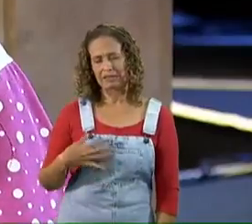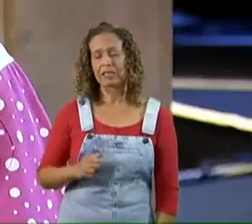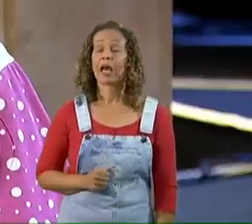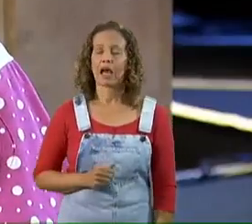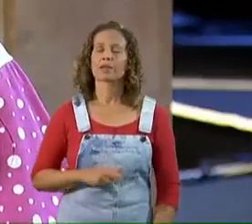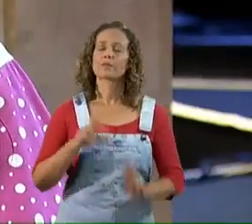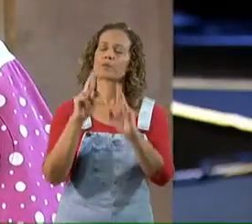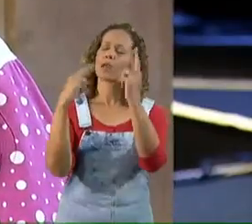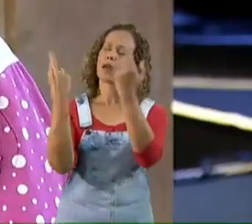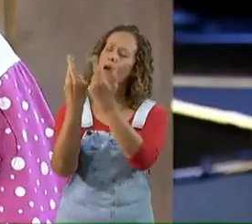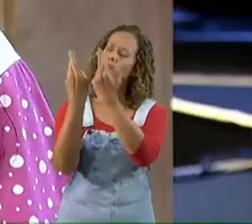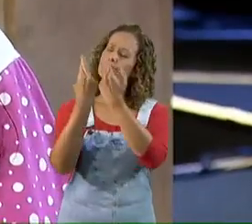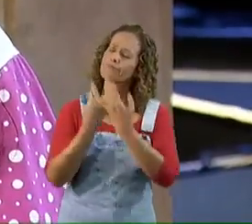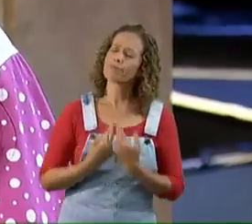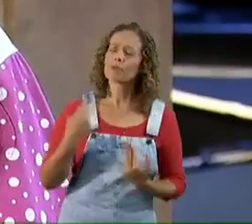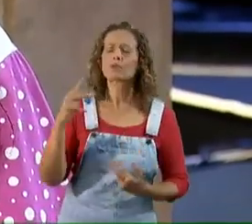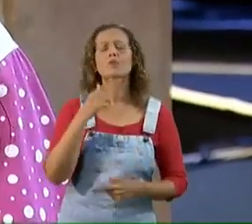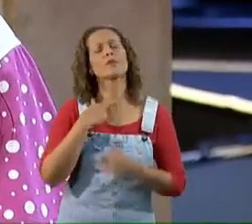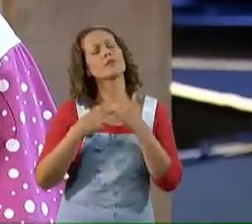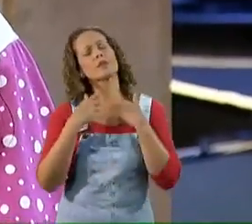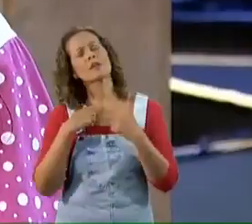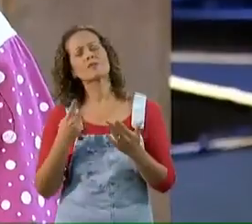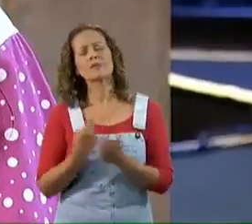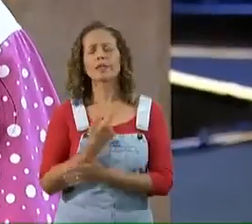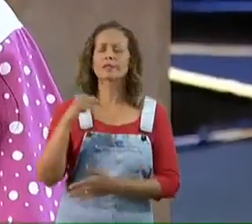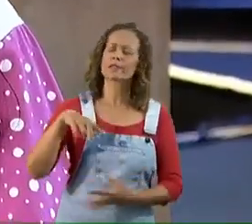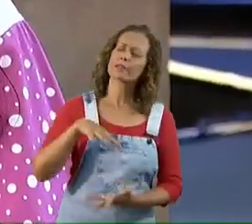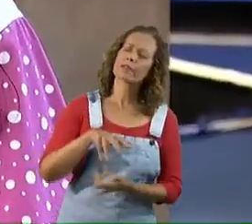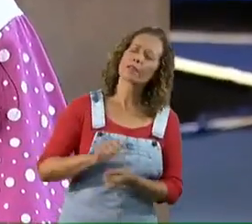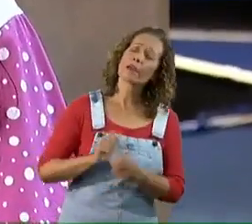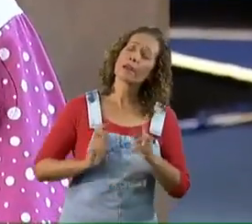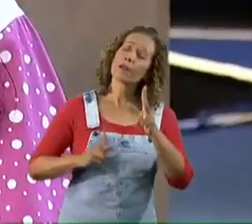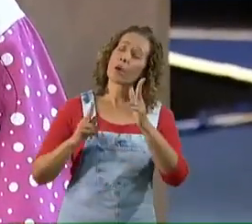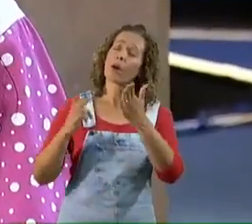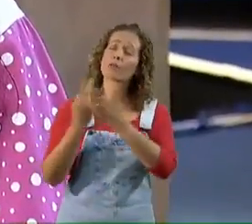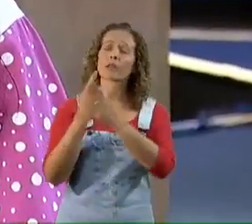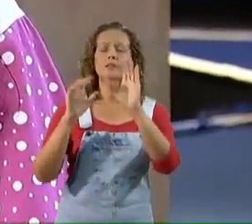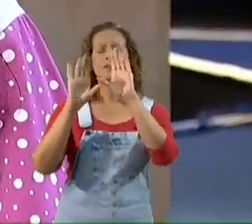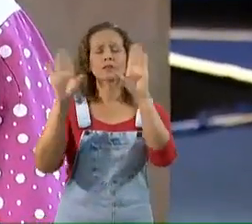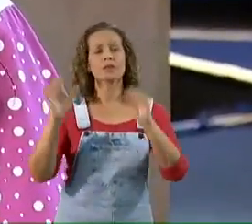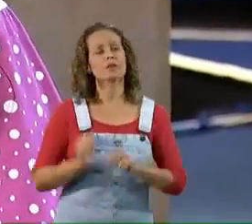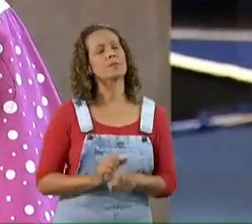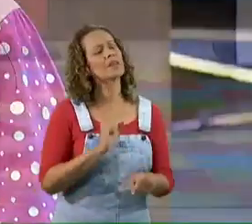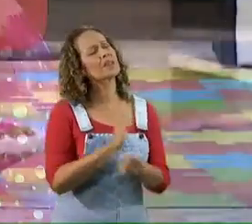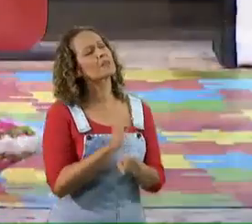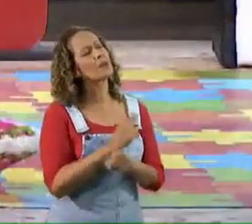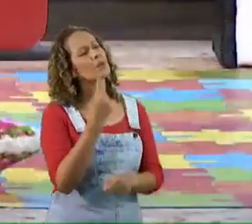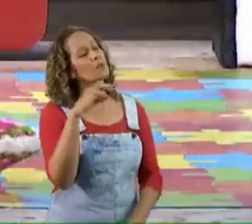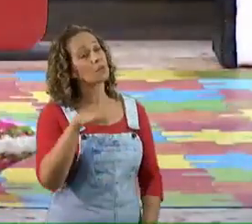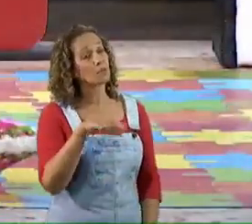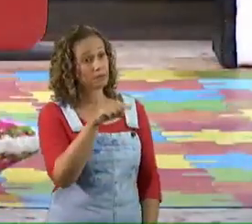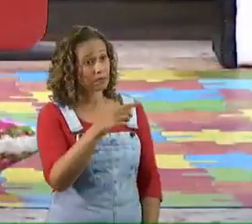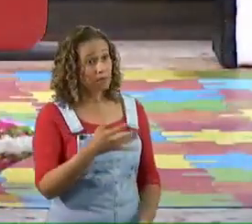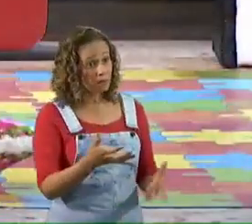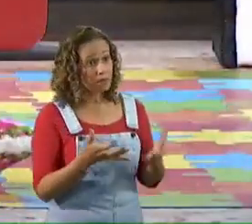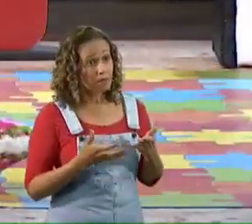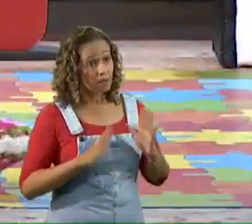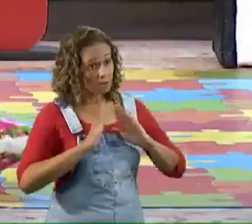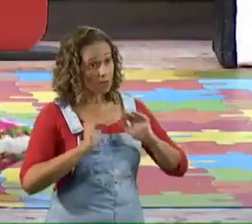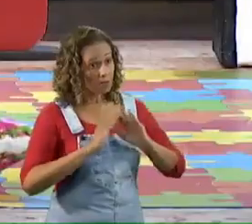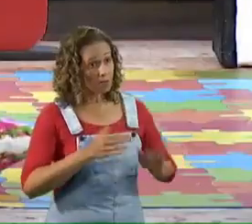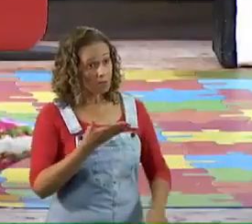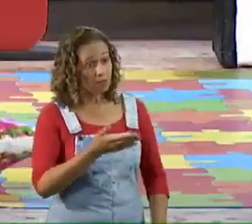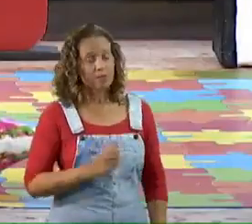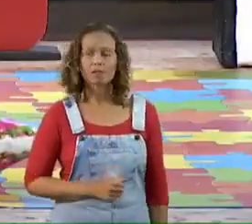Venha a nós o teu reino, seja feita a tua vontade, assim na terra como no céu. Espera um minuto, você realmente quer me pedir isso?